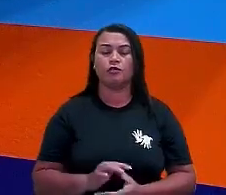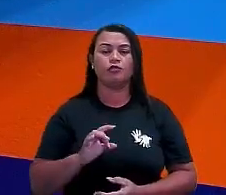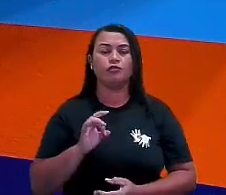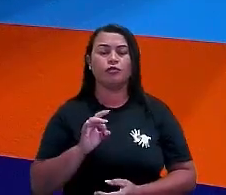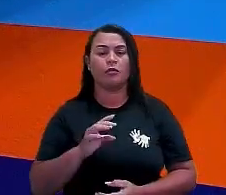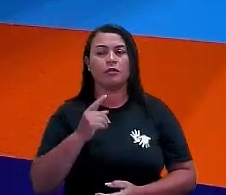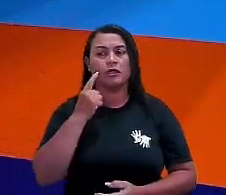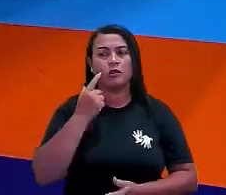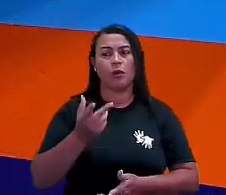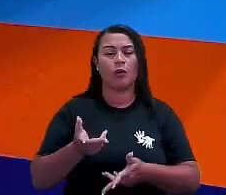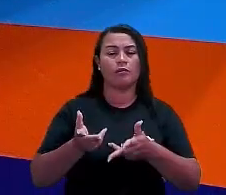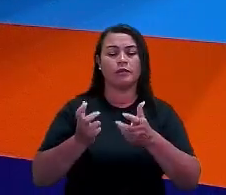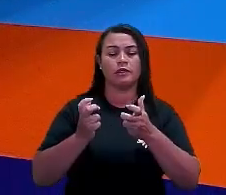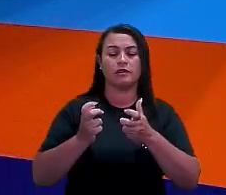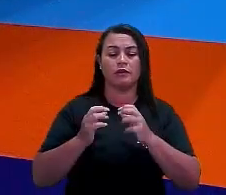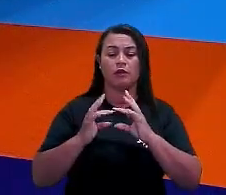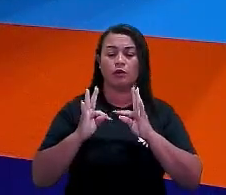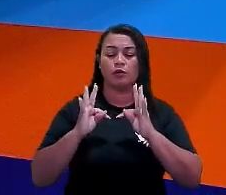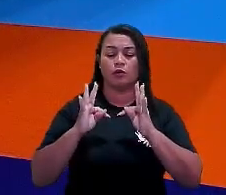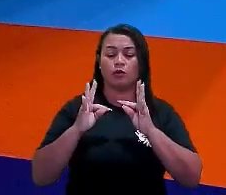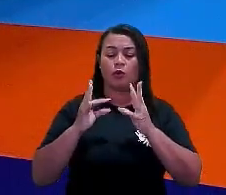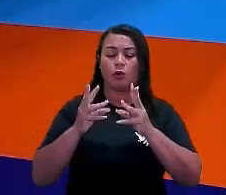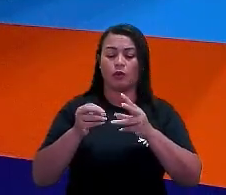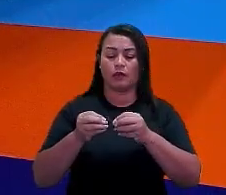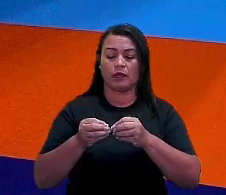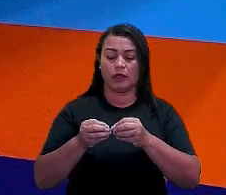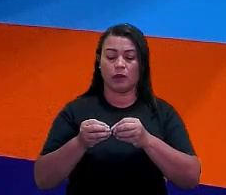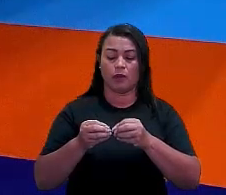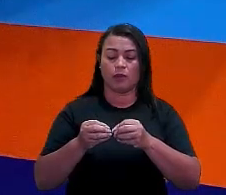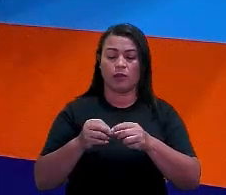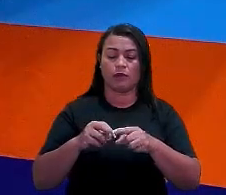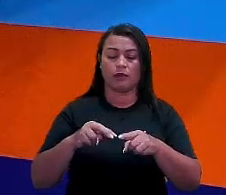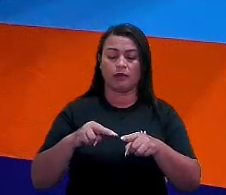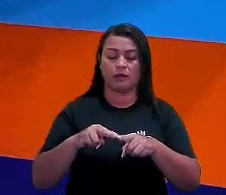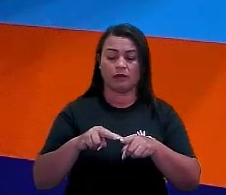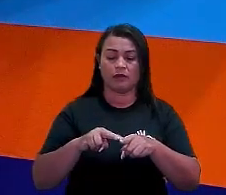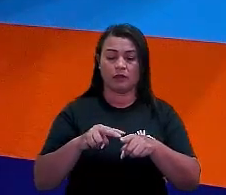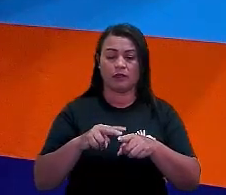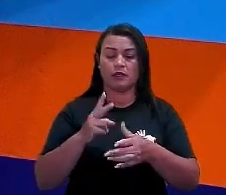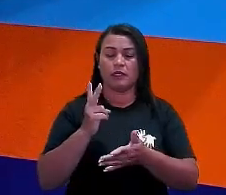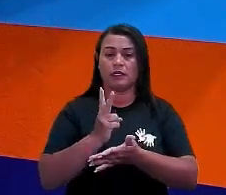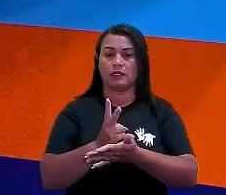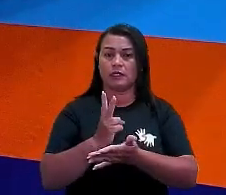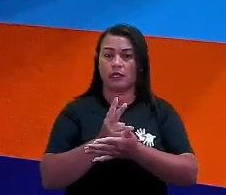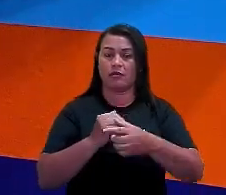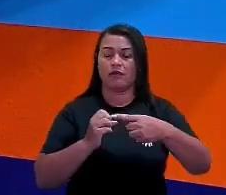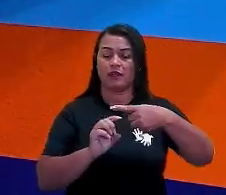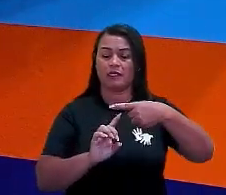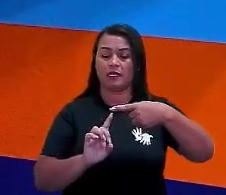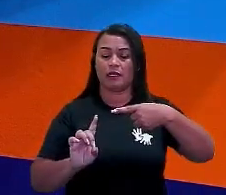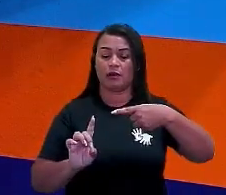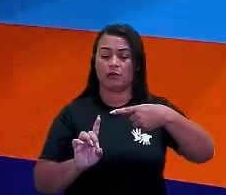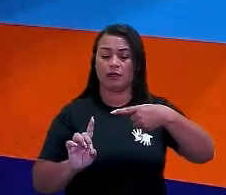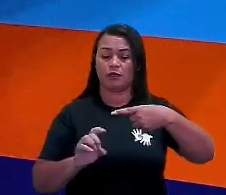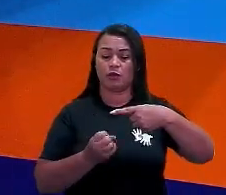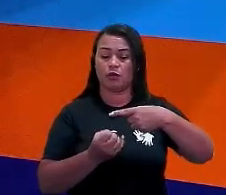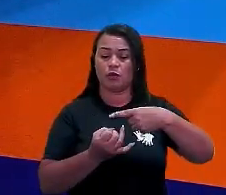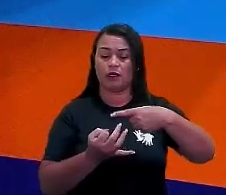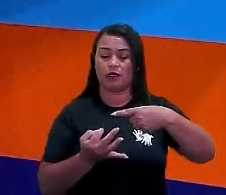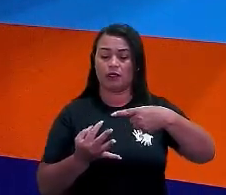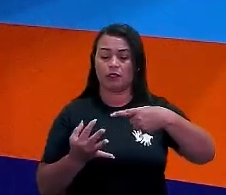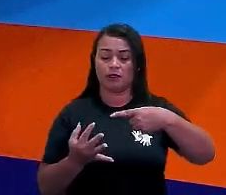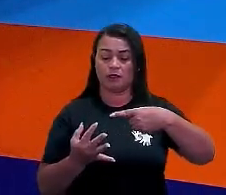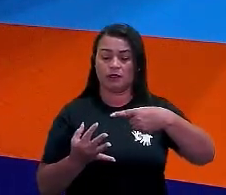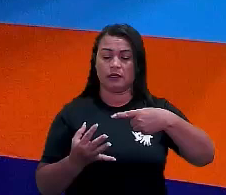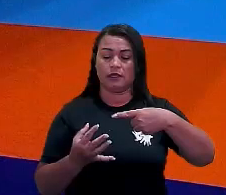gente frisar, o total das fatias vai sempre ficar embaixo no denominador. E a fração